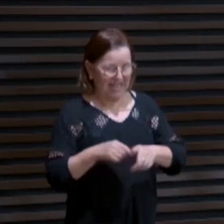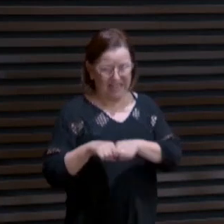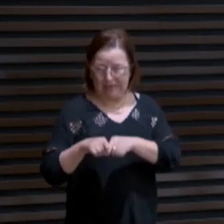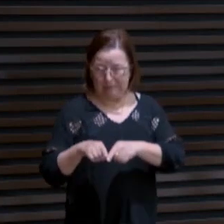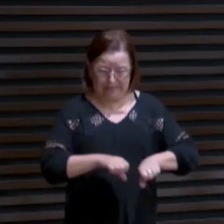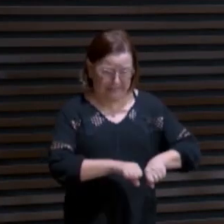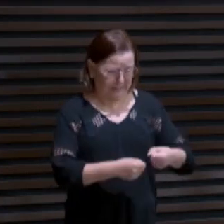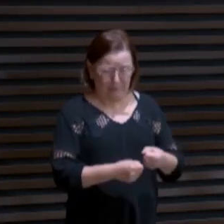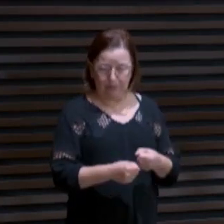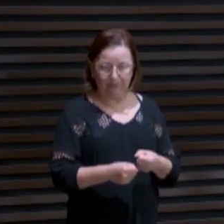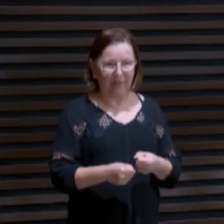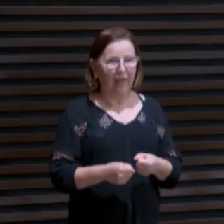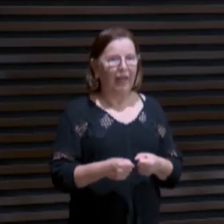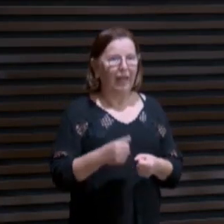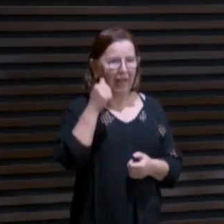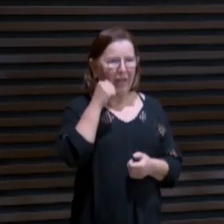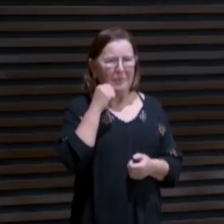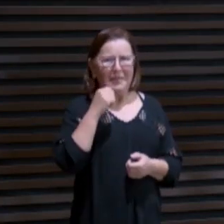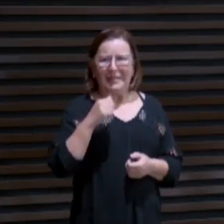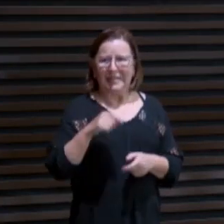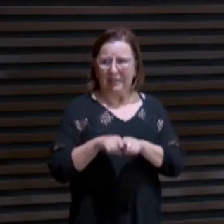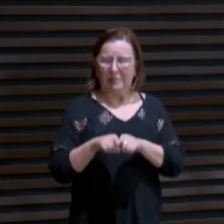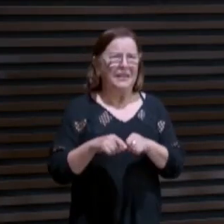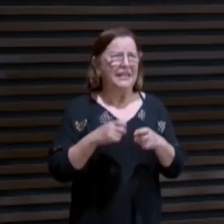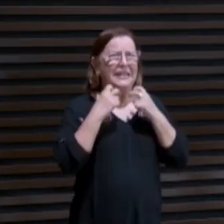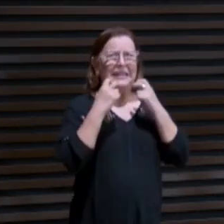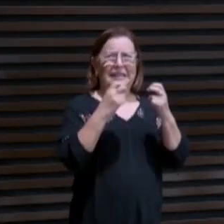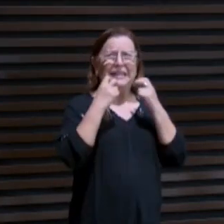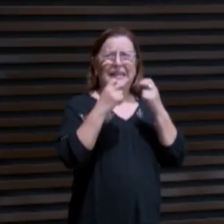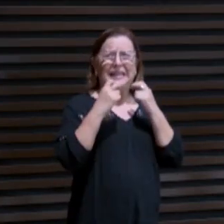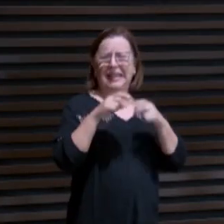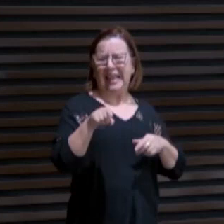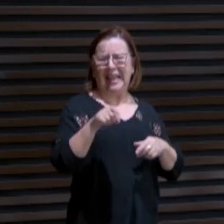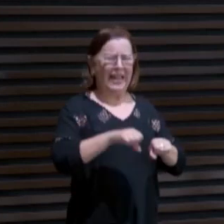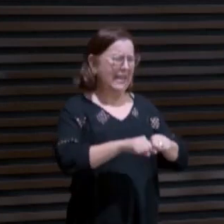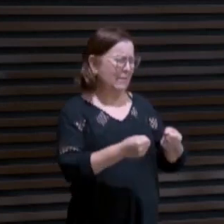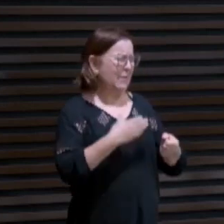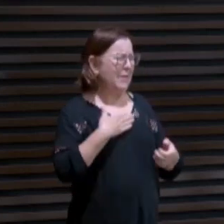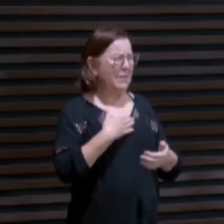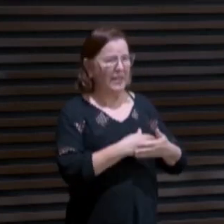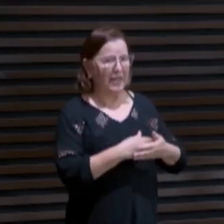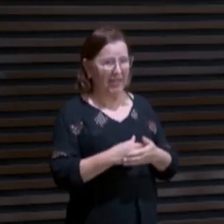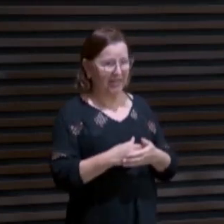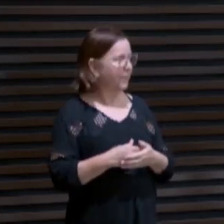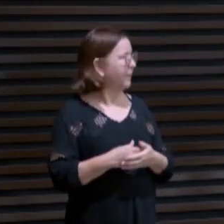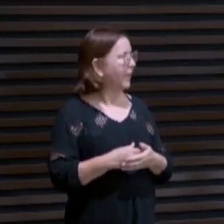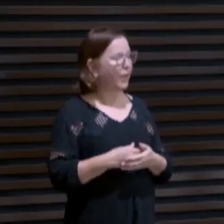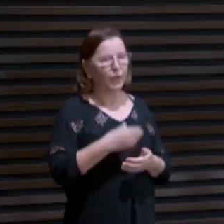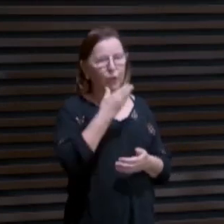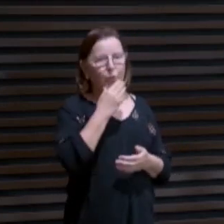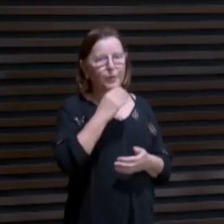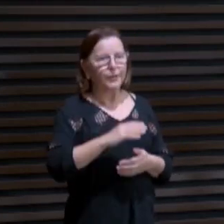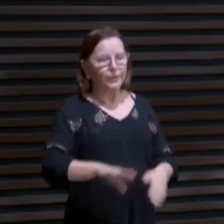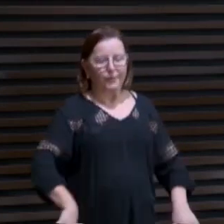e a minha irmã começou a gritar, pai, o Júnior pegou a boneca. E ele botou a boneca aqui atrás, e o pai chegou,